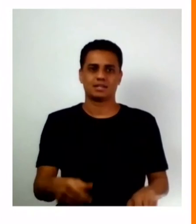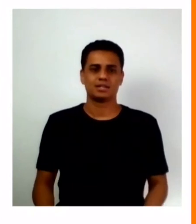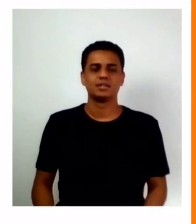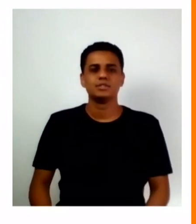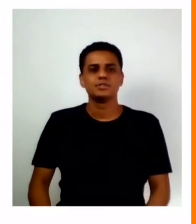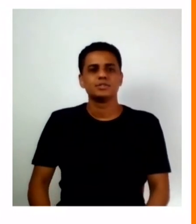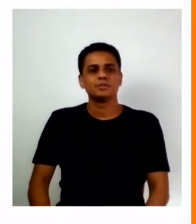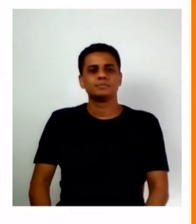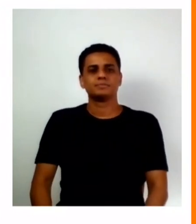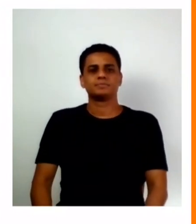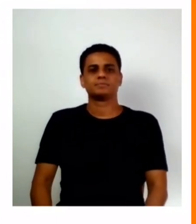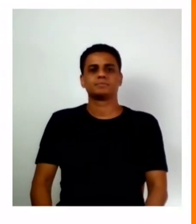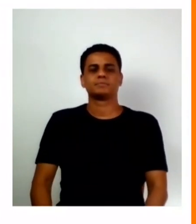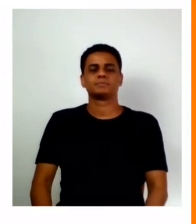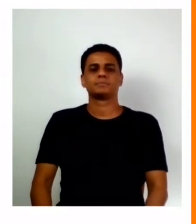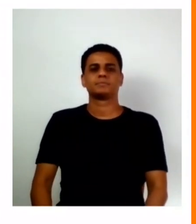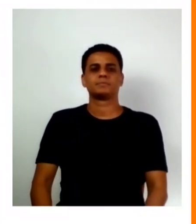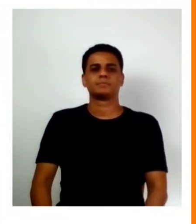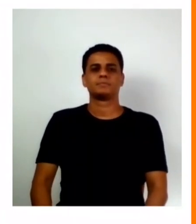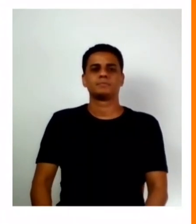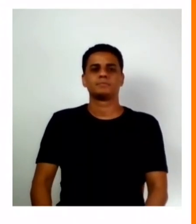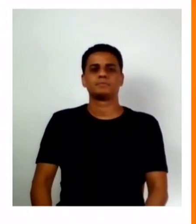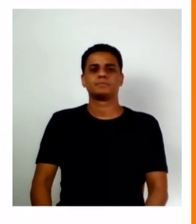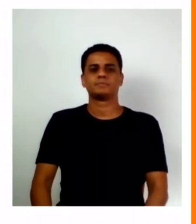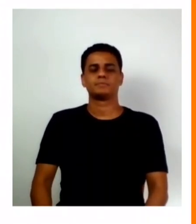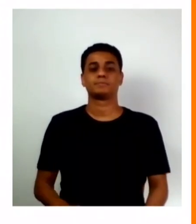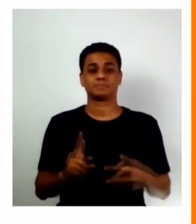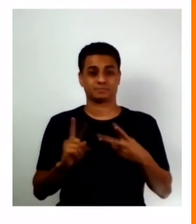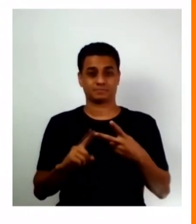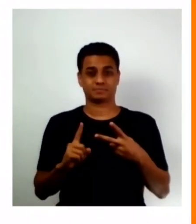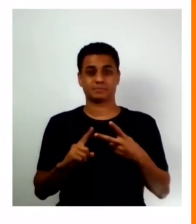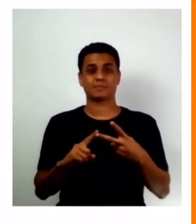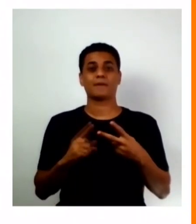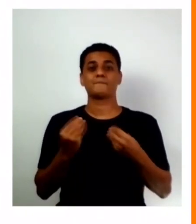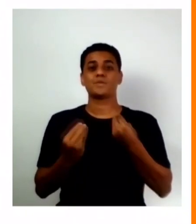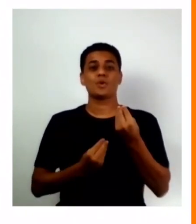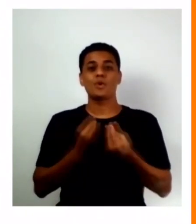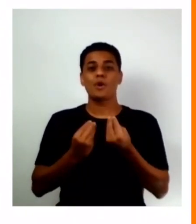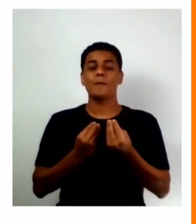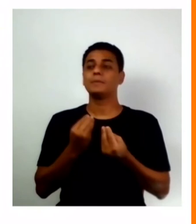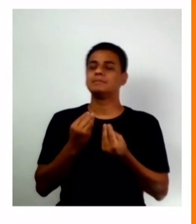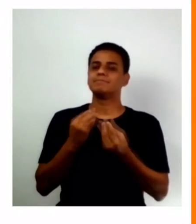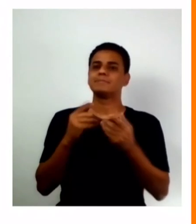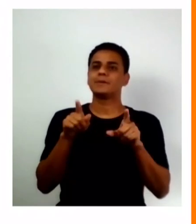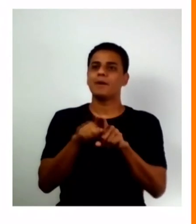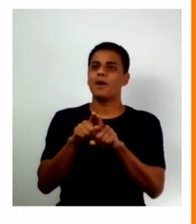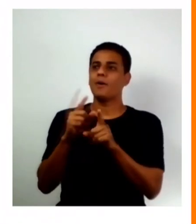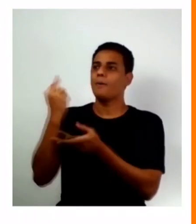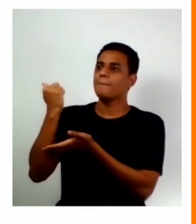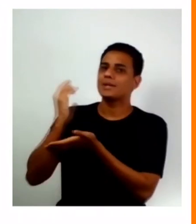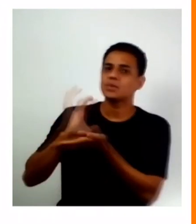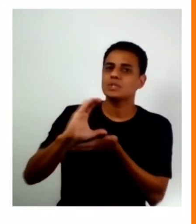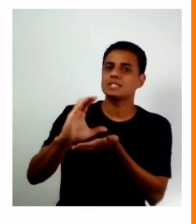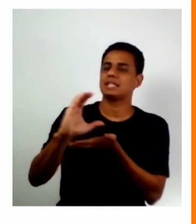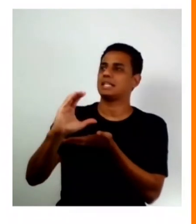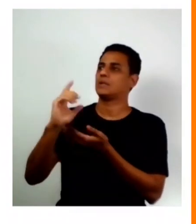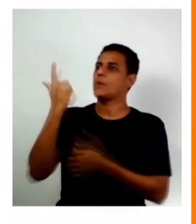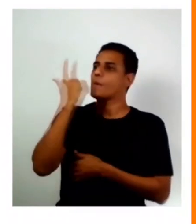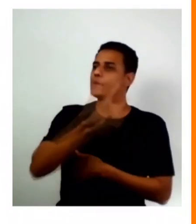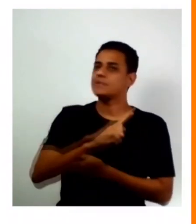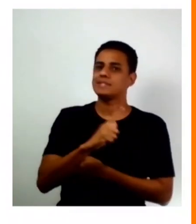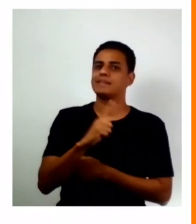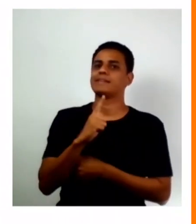o tema de como podemos atraer um patrocinador, alguém que ajude a